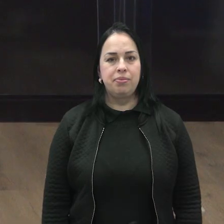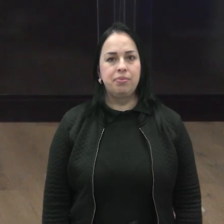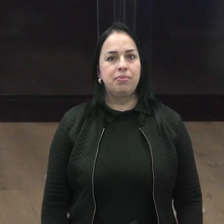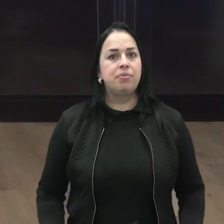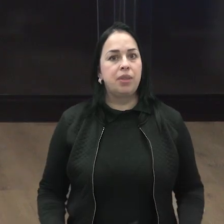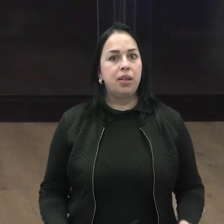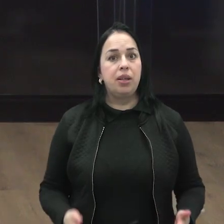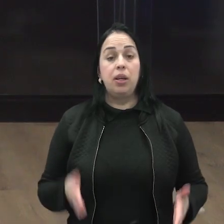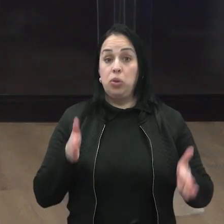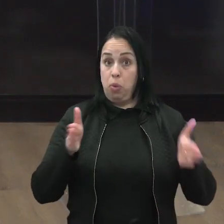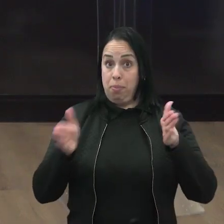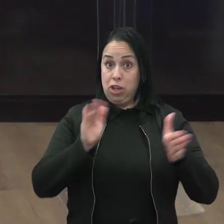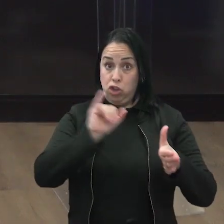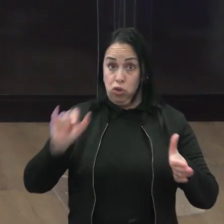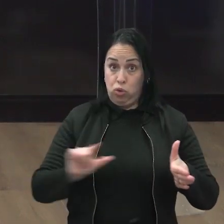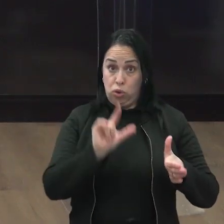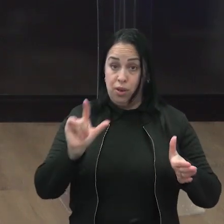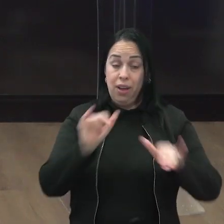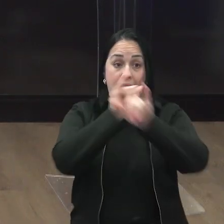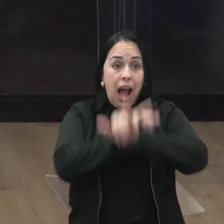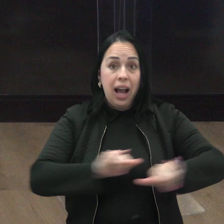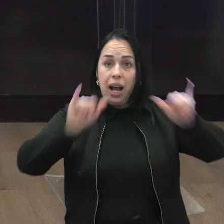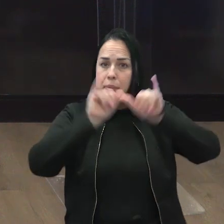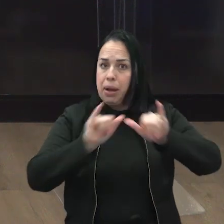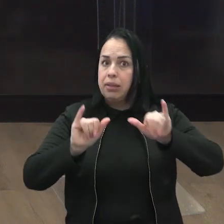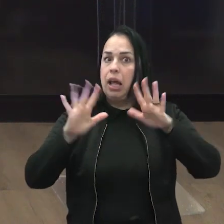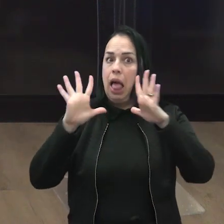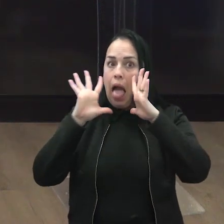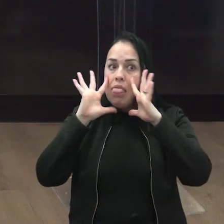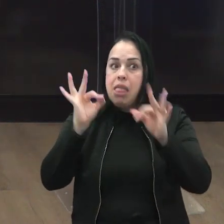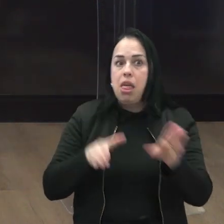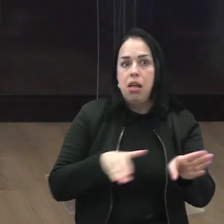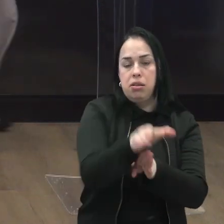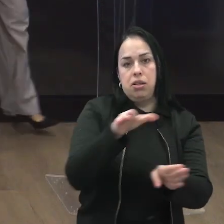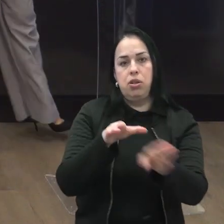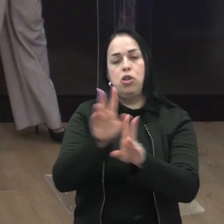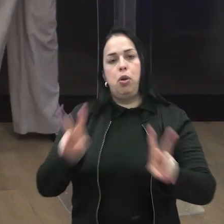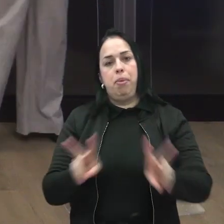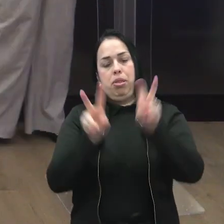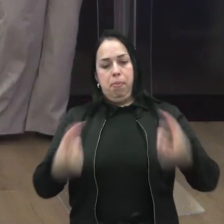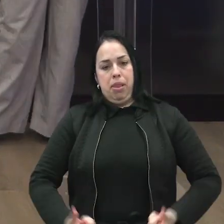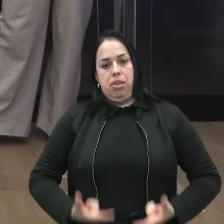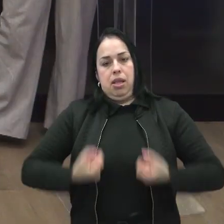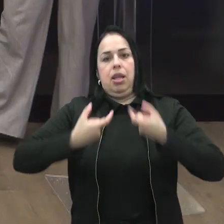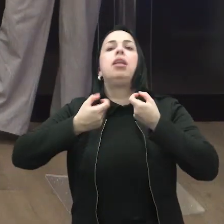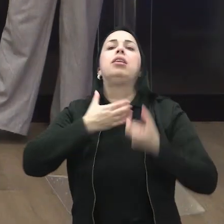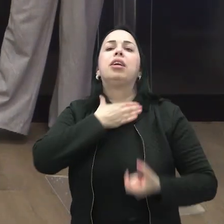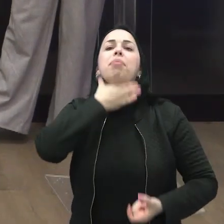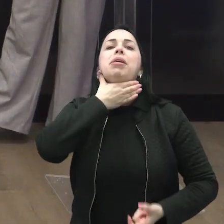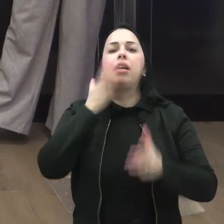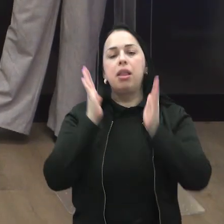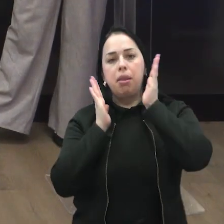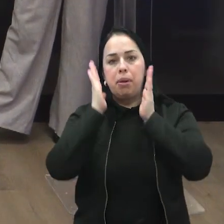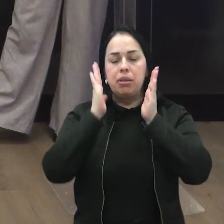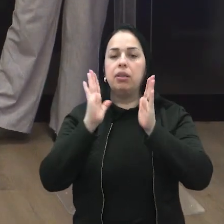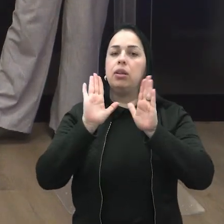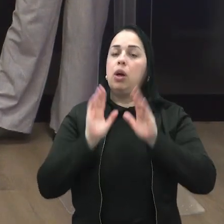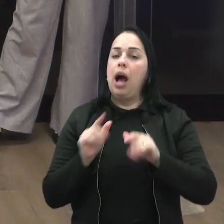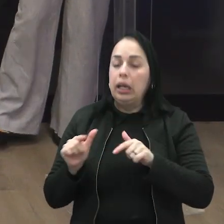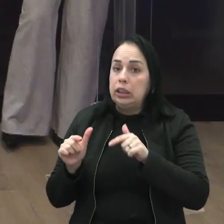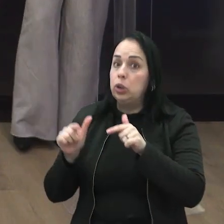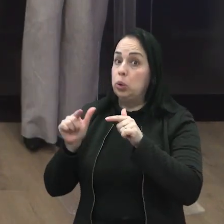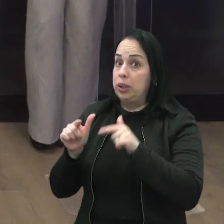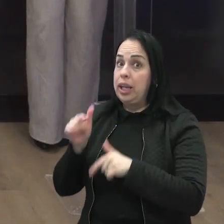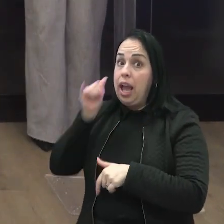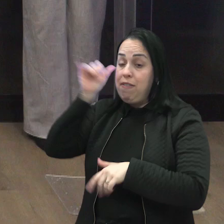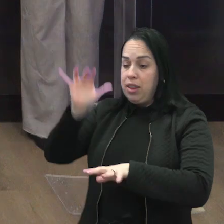E durante este mês, a campanha Julho Verde faz um alerta sobre os casos de câncer de cabeça e pescoço. Ações preventivas